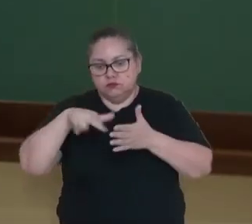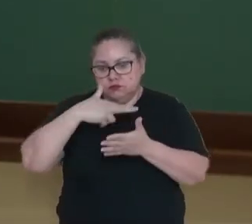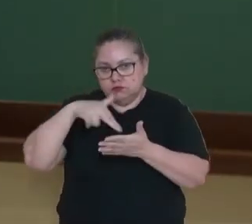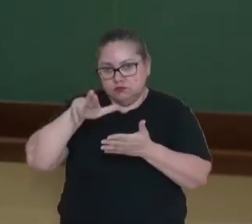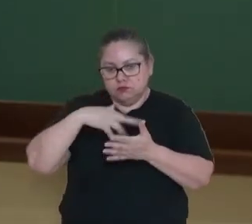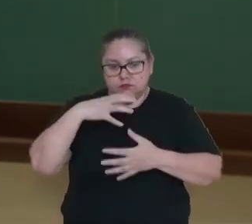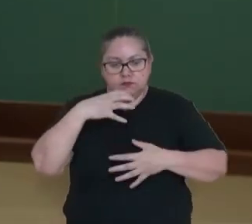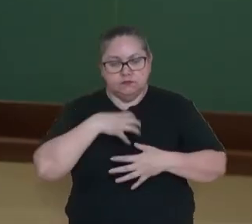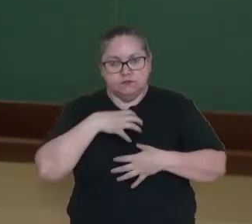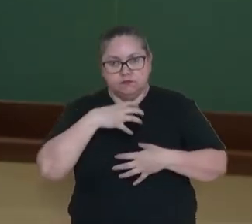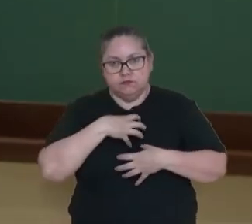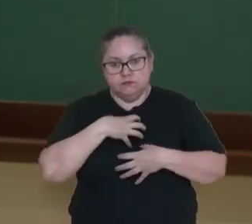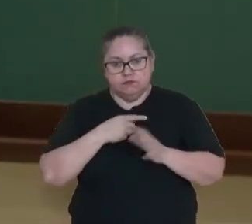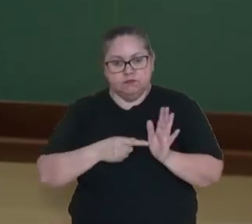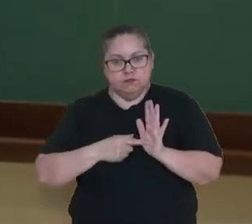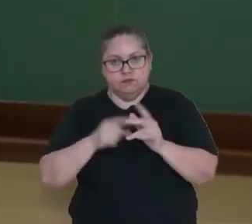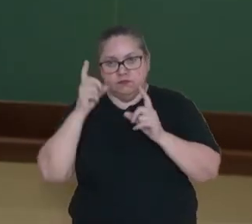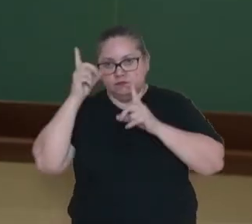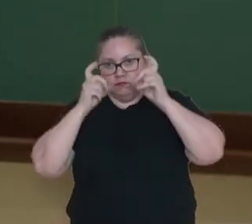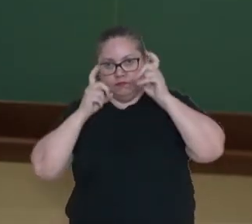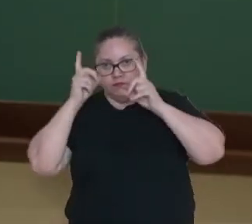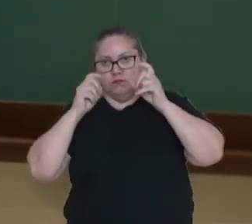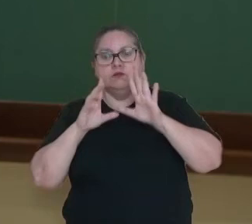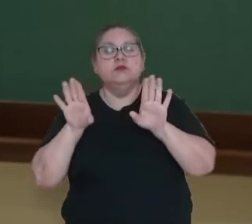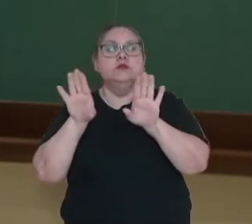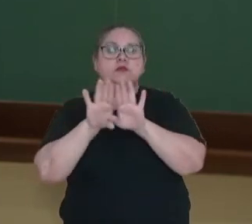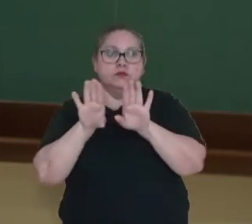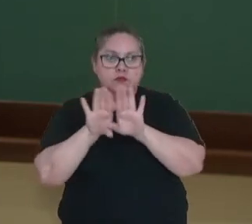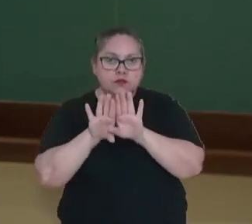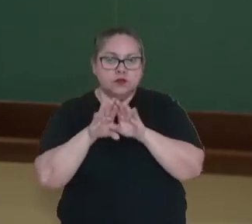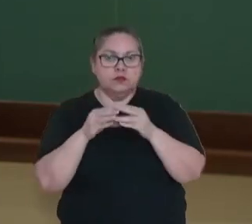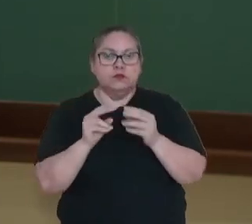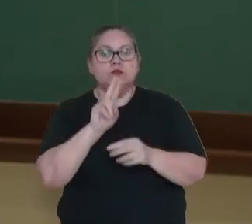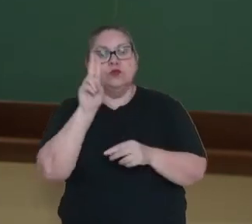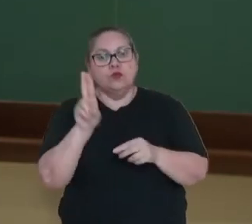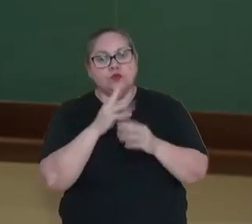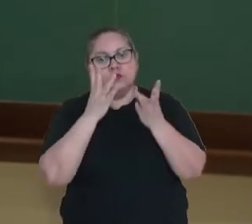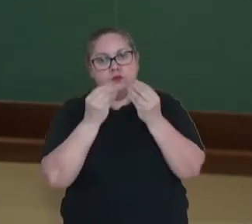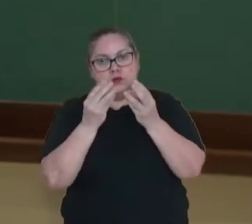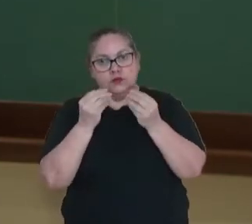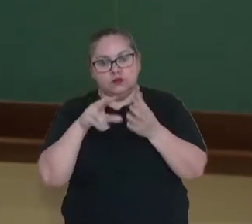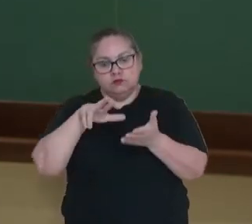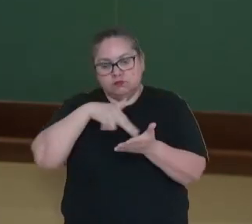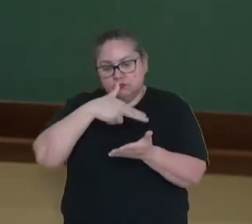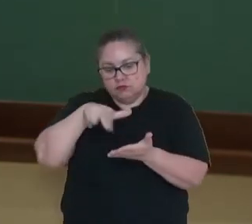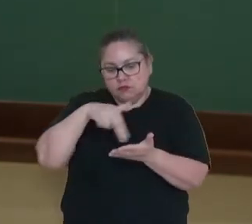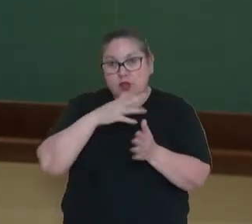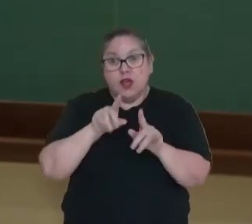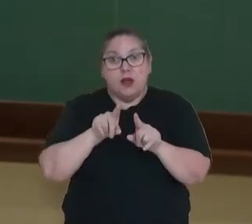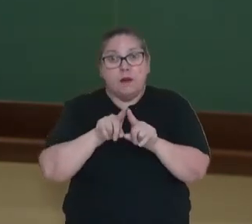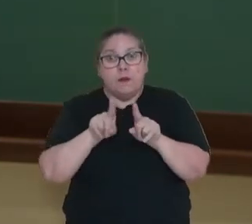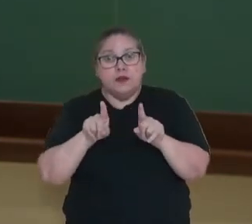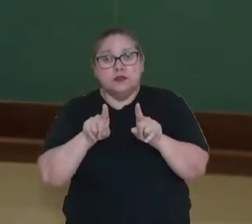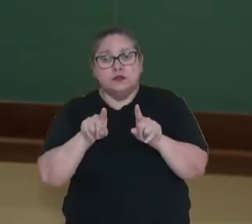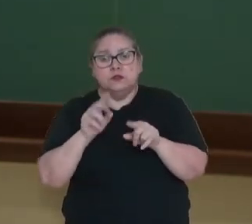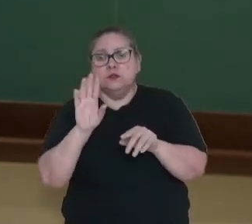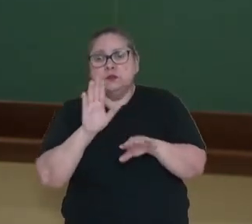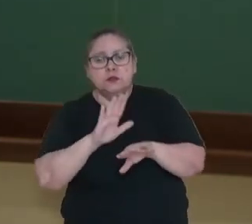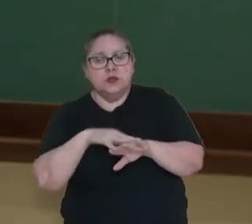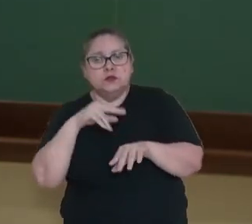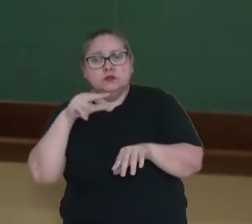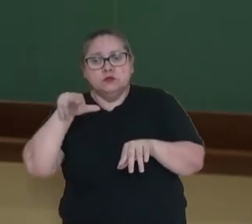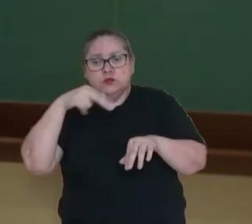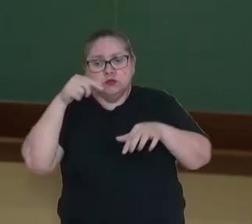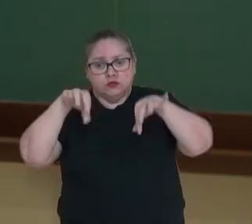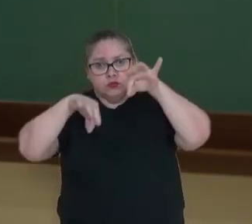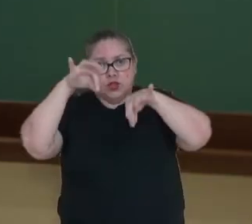Os sentimentos e expressões faciais também são muito utilizados na dança, mas são mais utilizados no